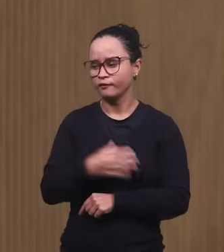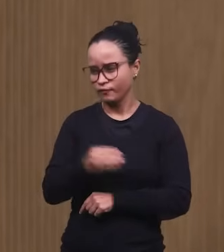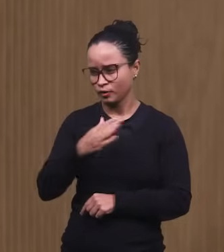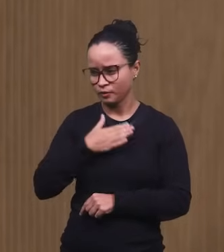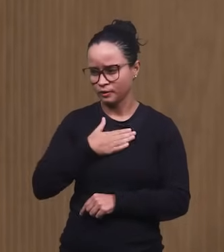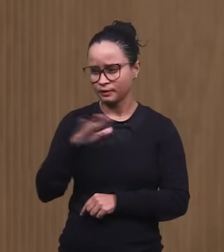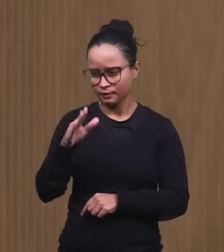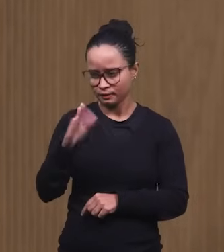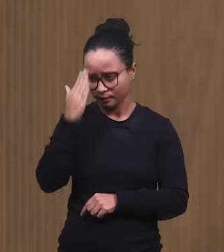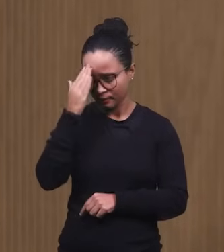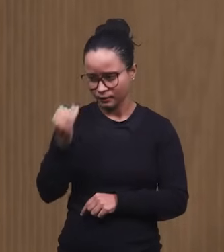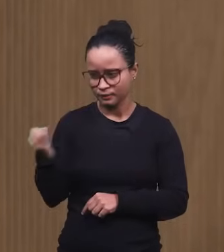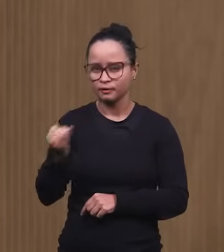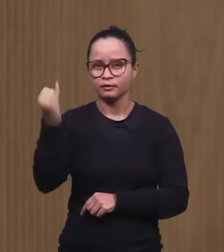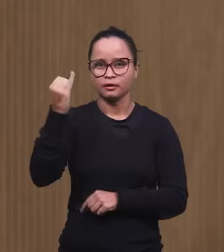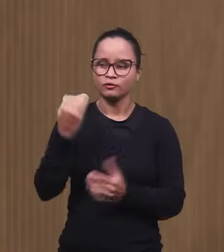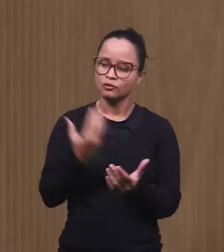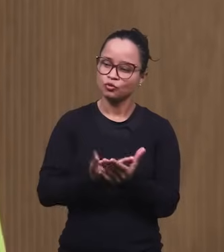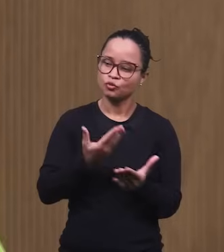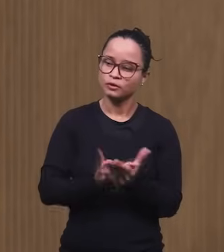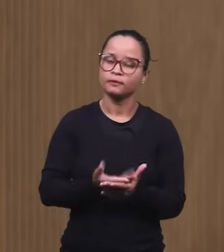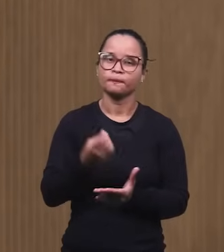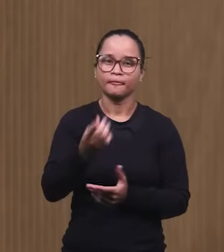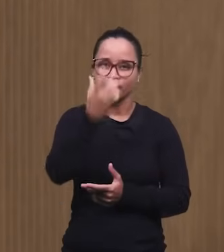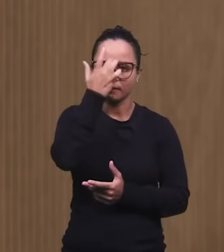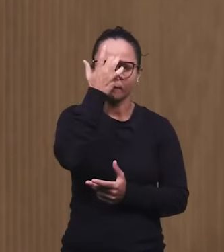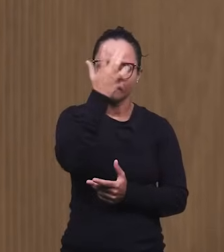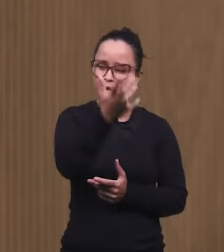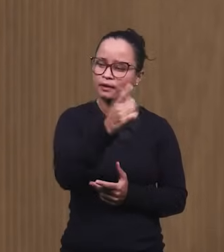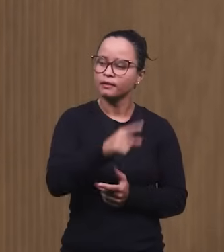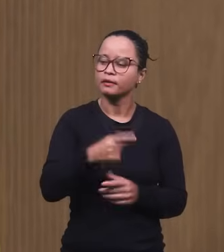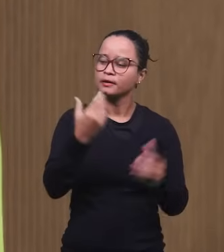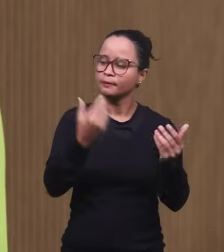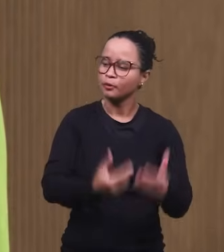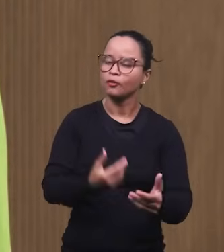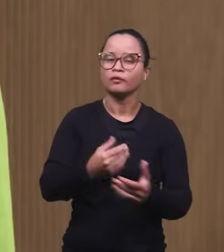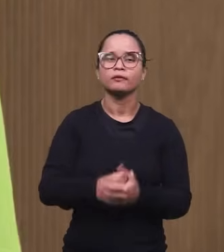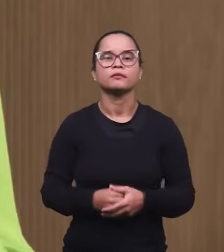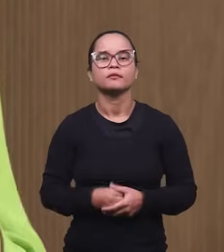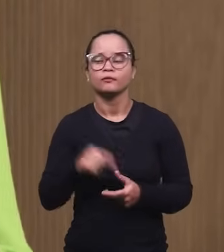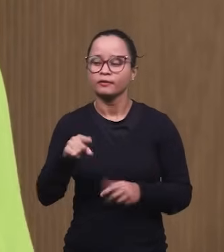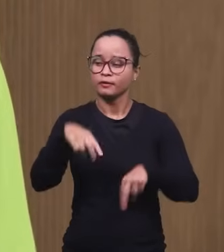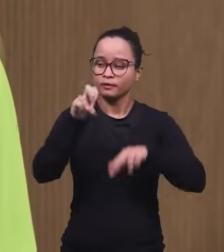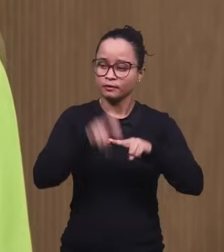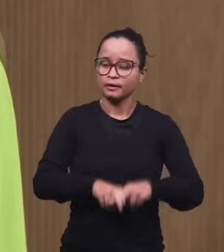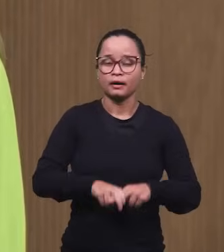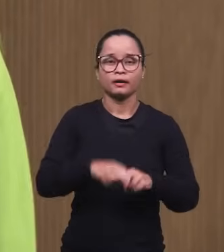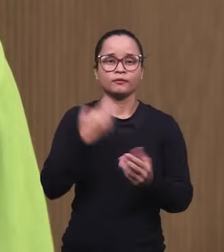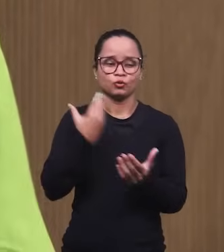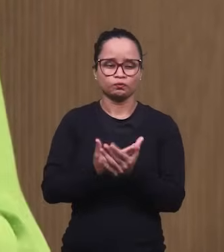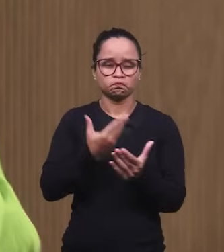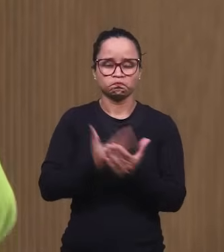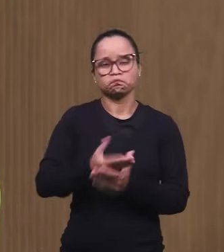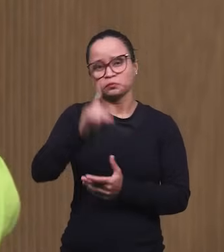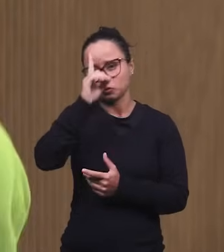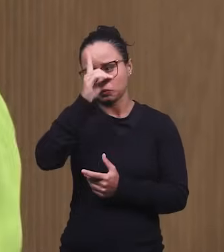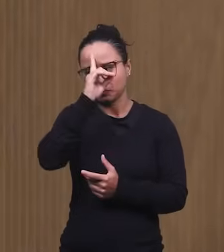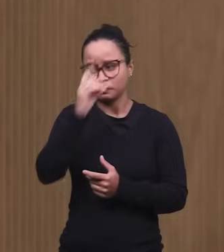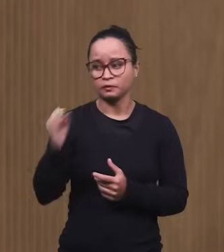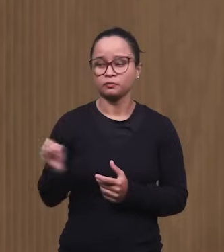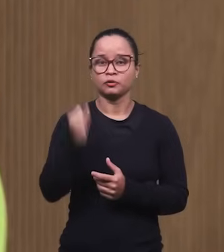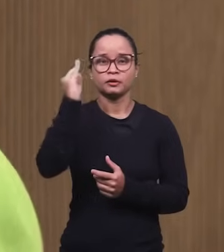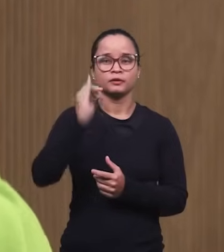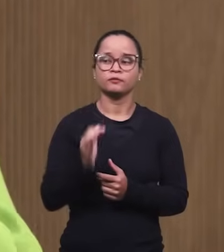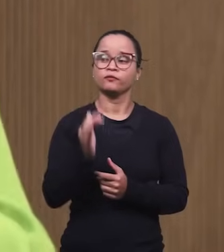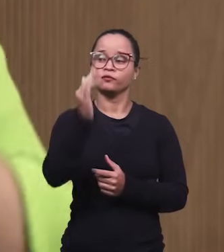filho. Você sabe a importância de você ter um estudo? Olha como isso vai facilitar no momento da prova. Você vai sentar para estudar todos os dias. Isso vai ser